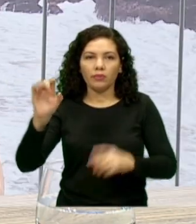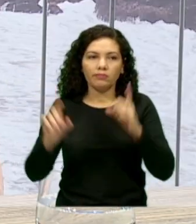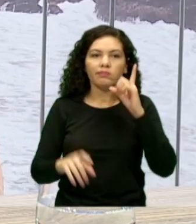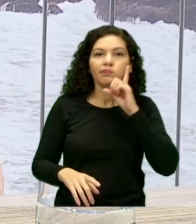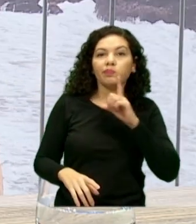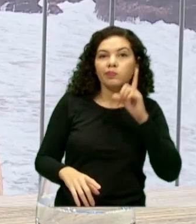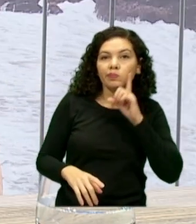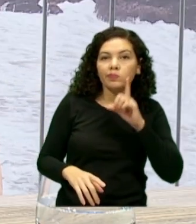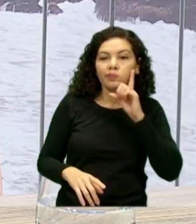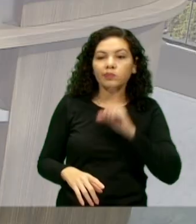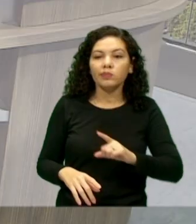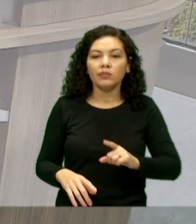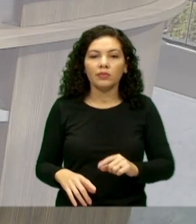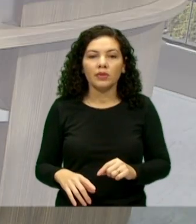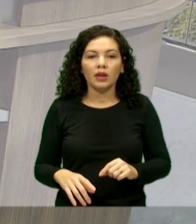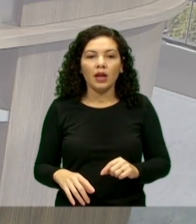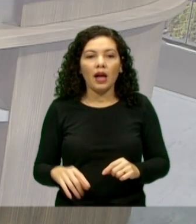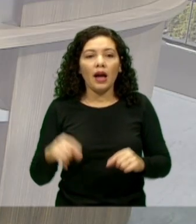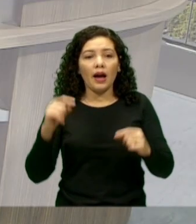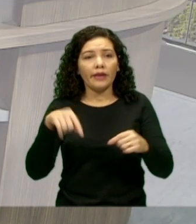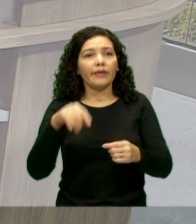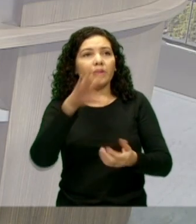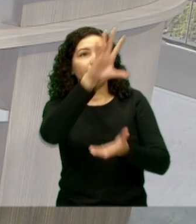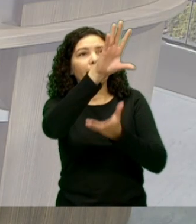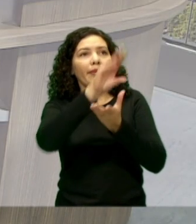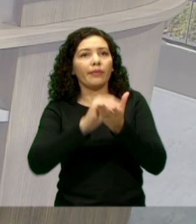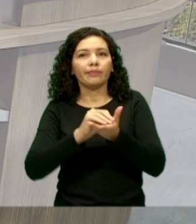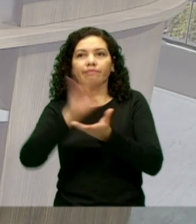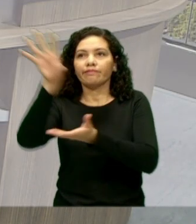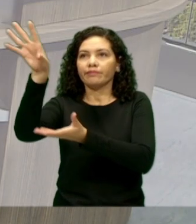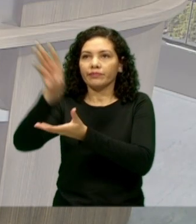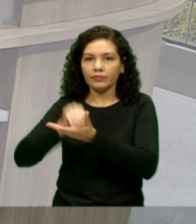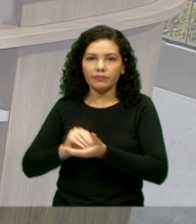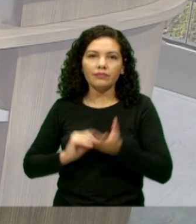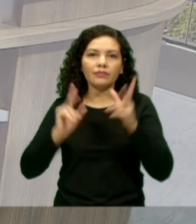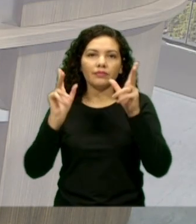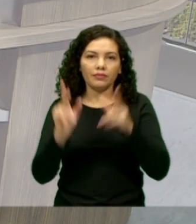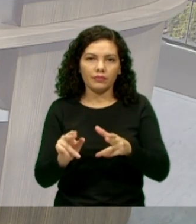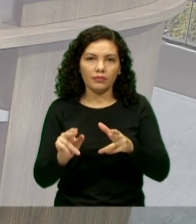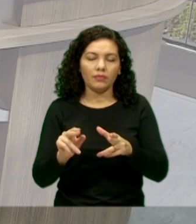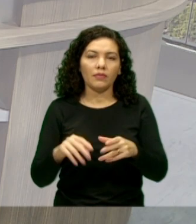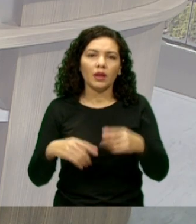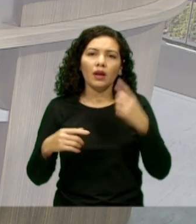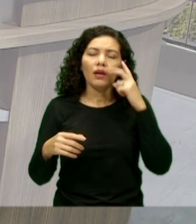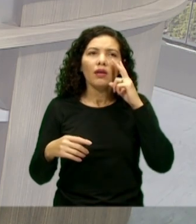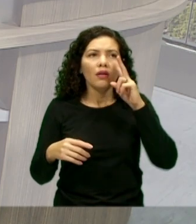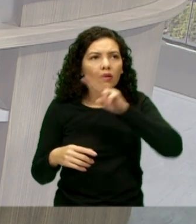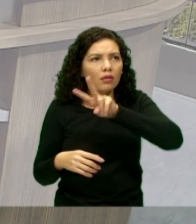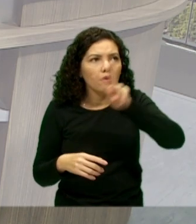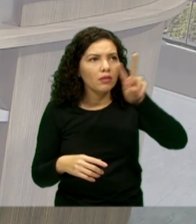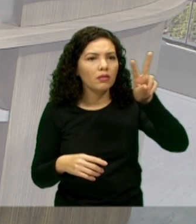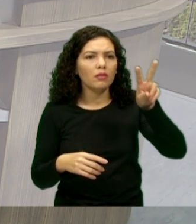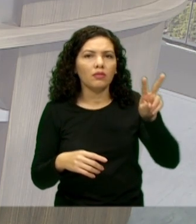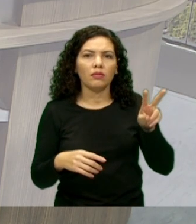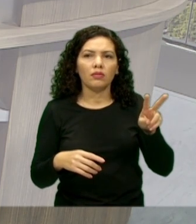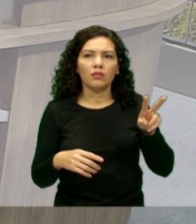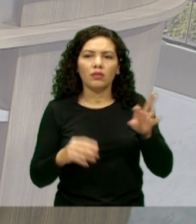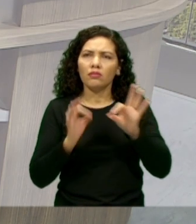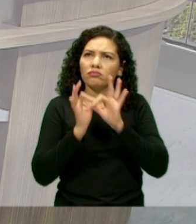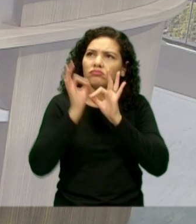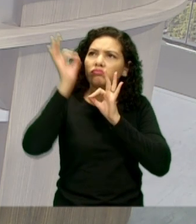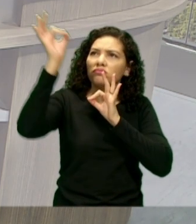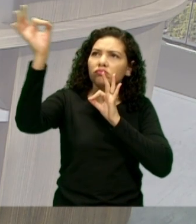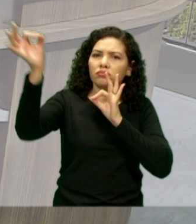Estados Unidos. Aí pegaram a moda por aqui também. E assim, eu via isso e eu via, é